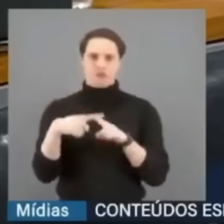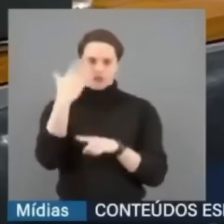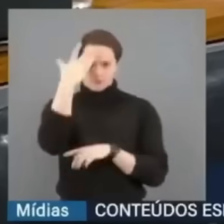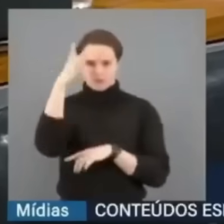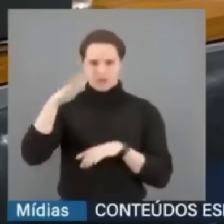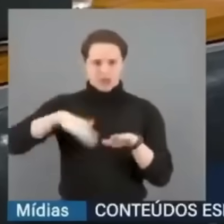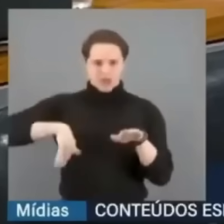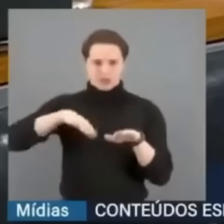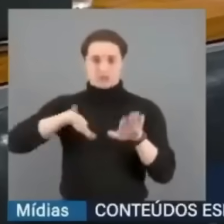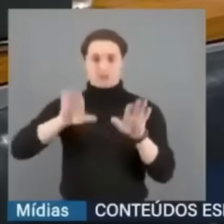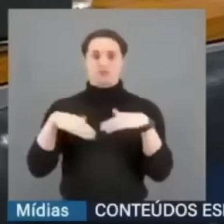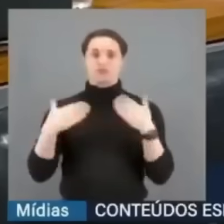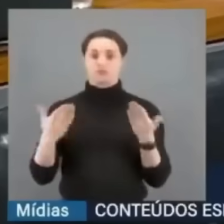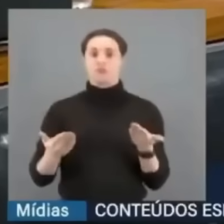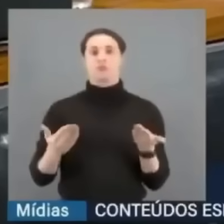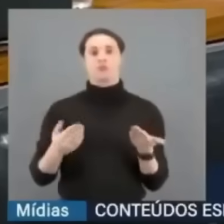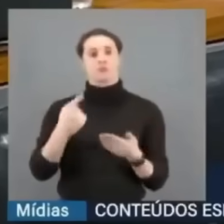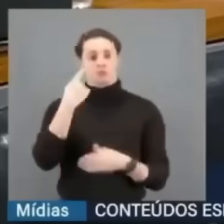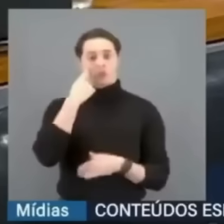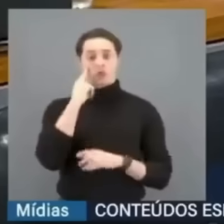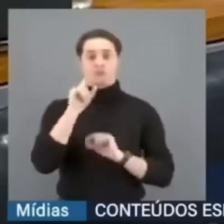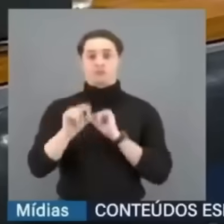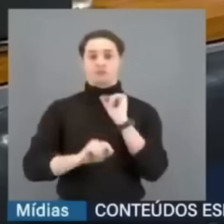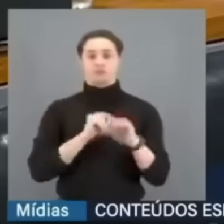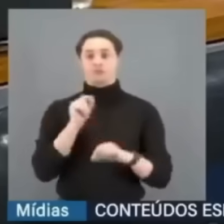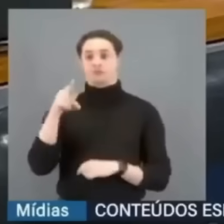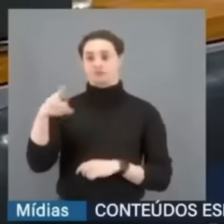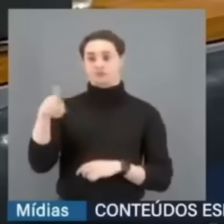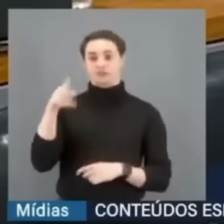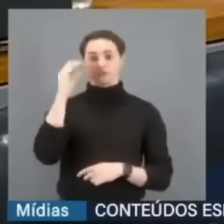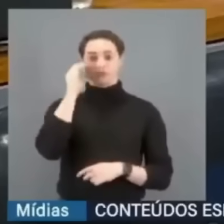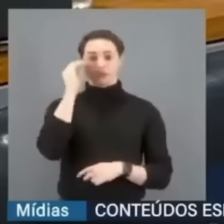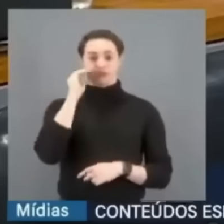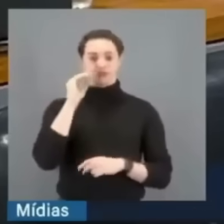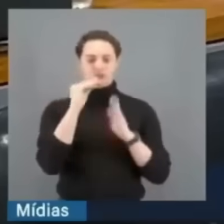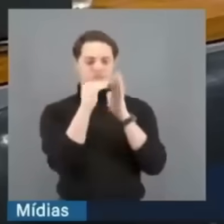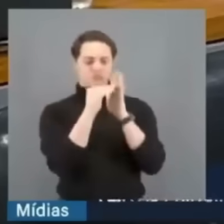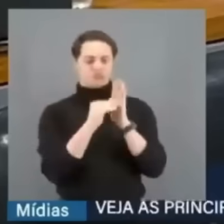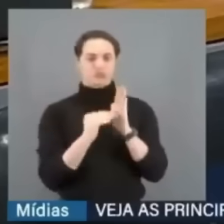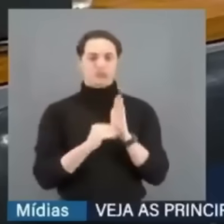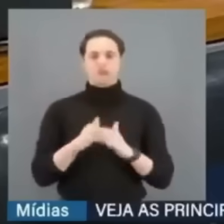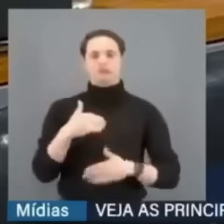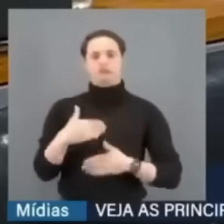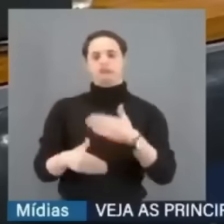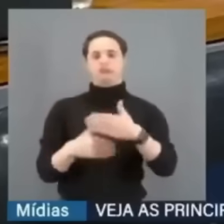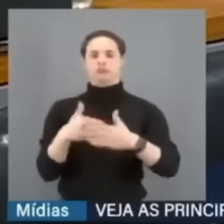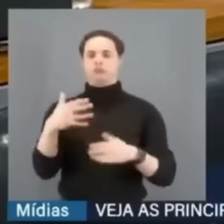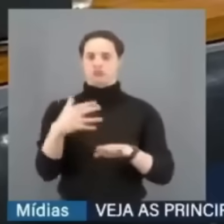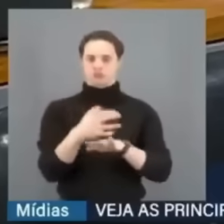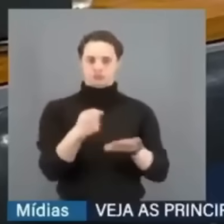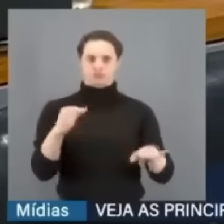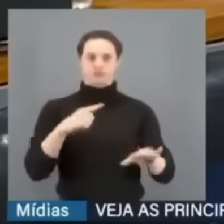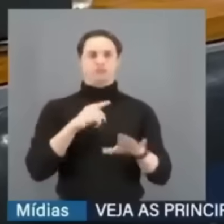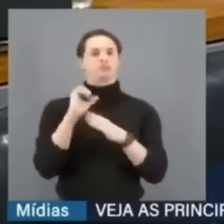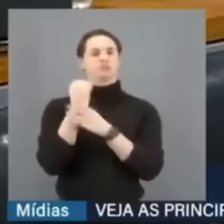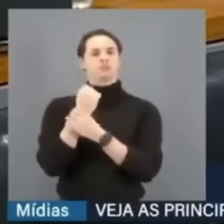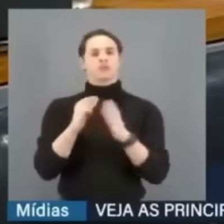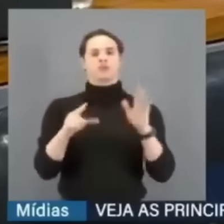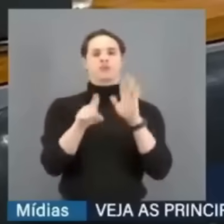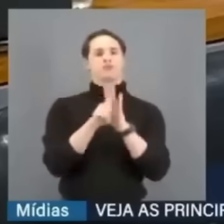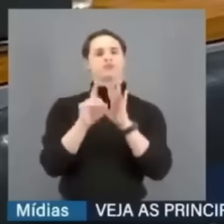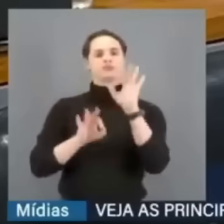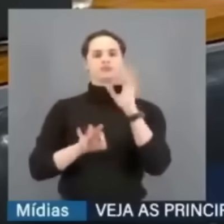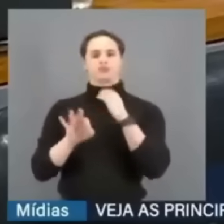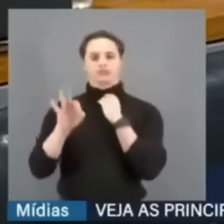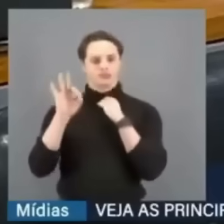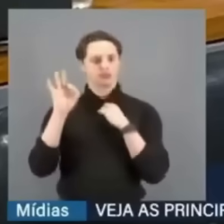senhor teve no seu celular o que é chamado passo a passo do golpe, a garantia da lei e da ordem, que viria